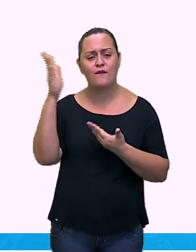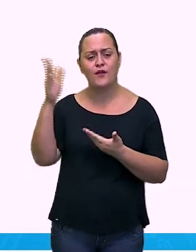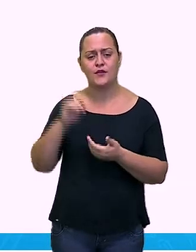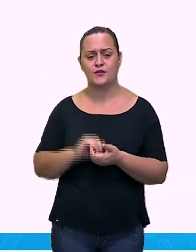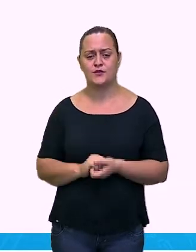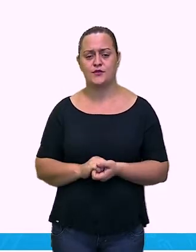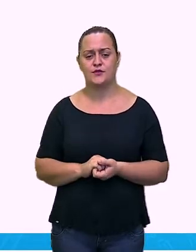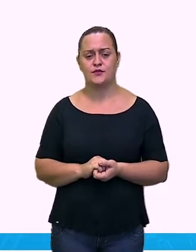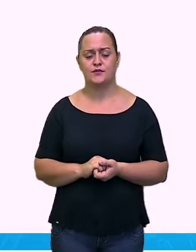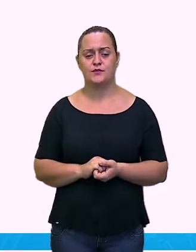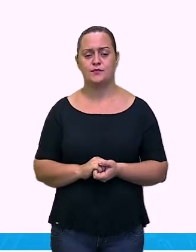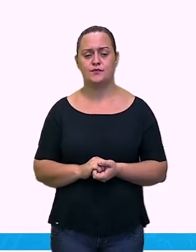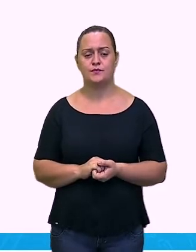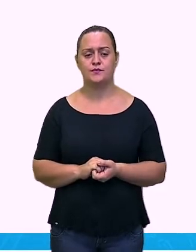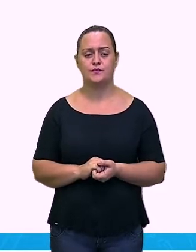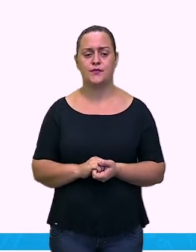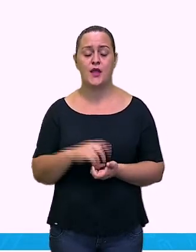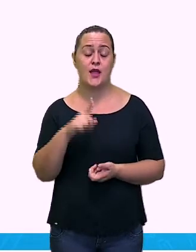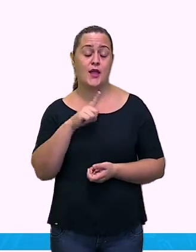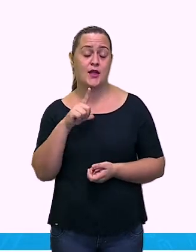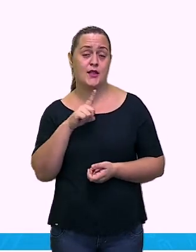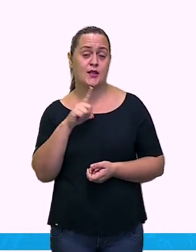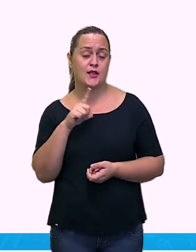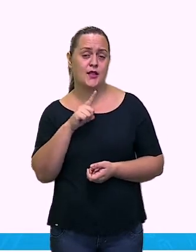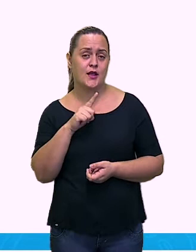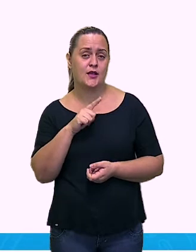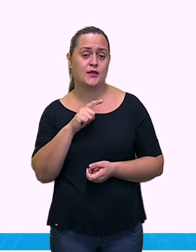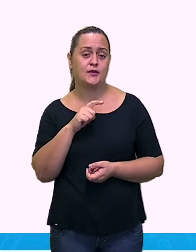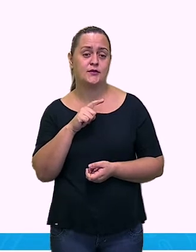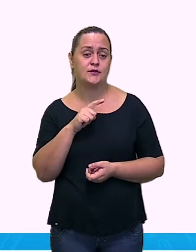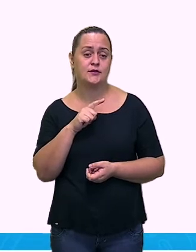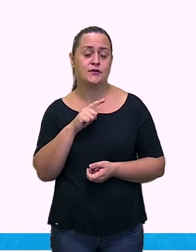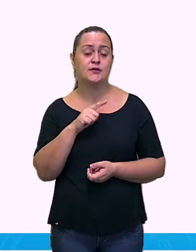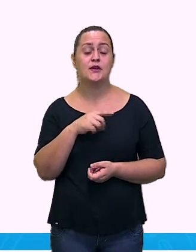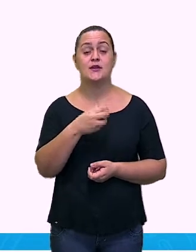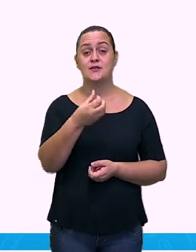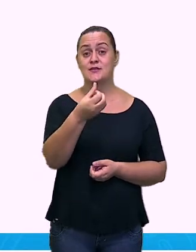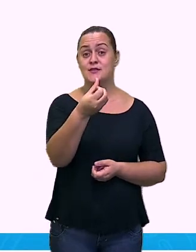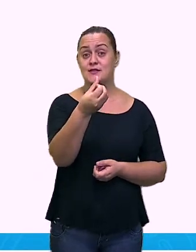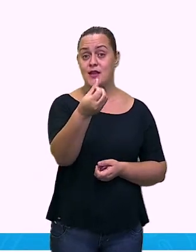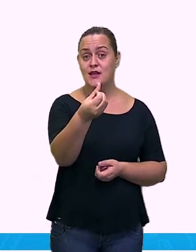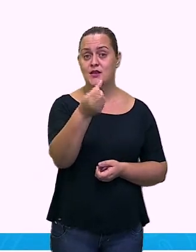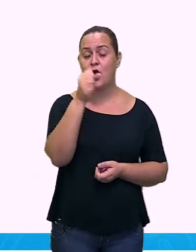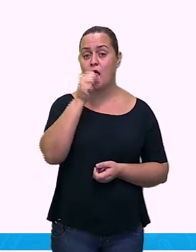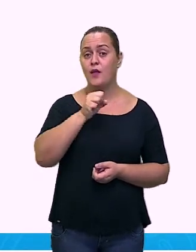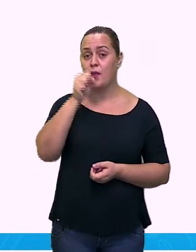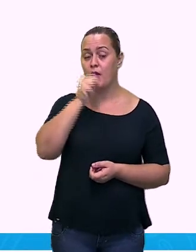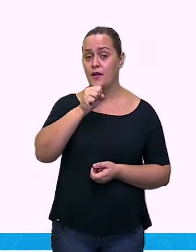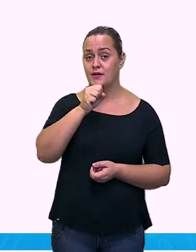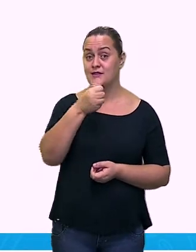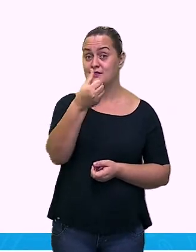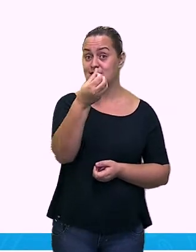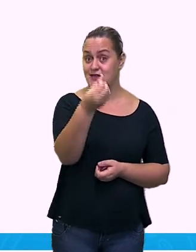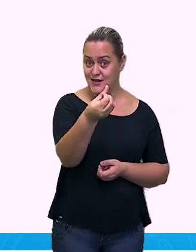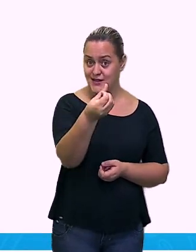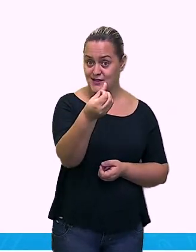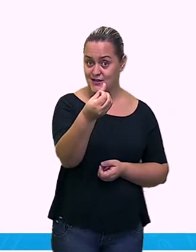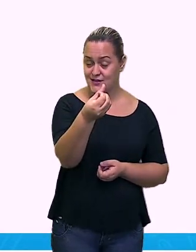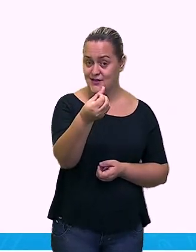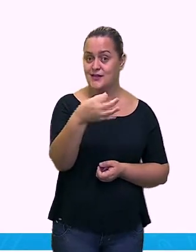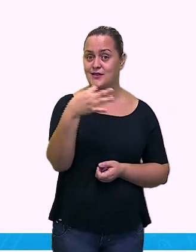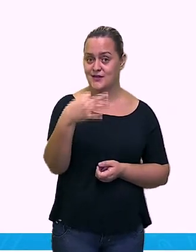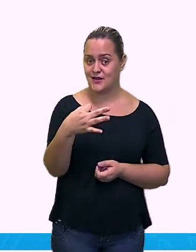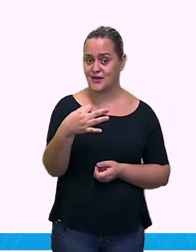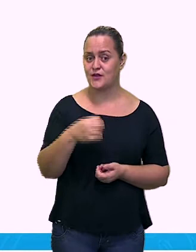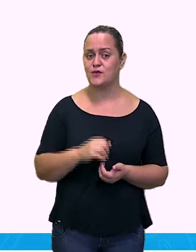O que é essa aqui eu tenho quantos sorvetes Eu tenho seis vamos contar um